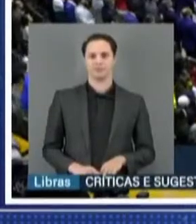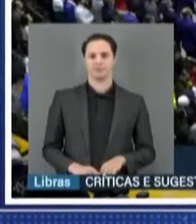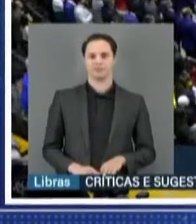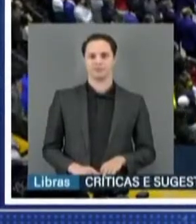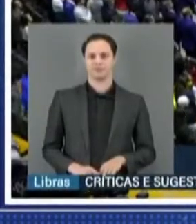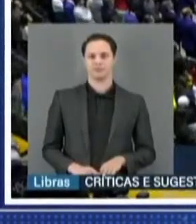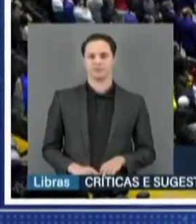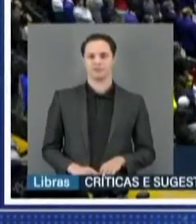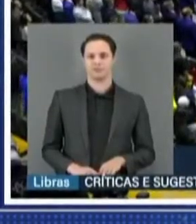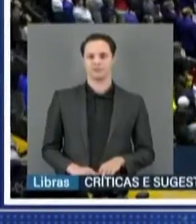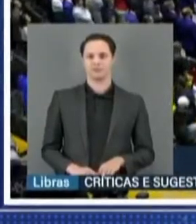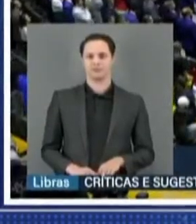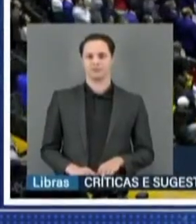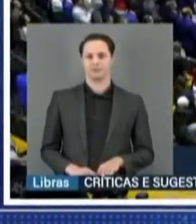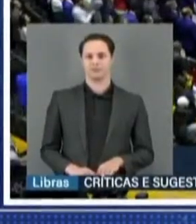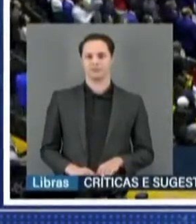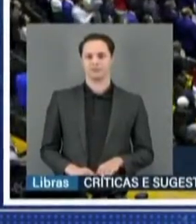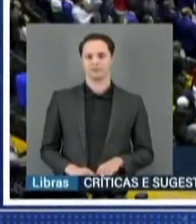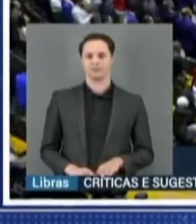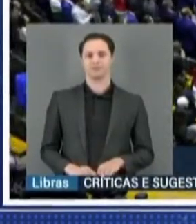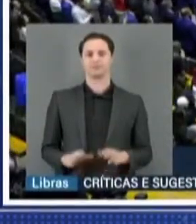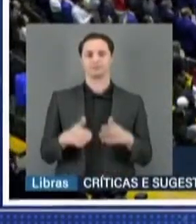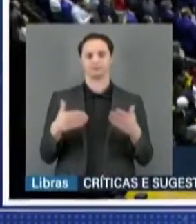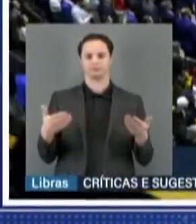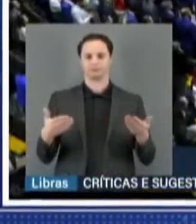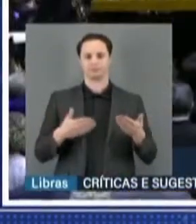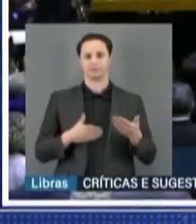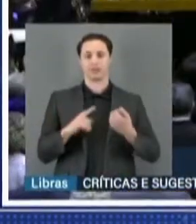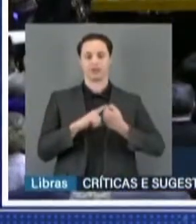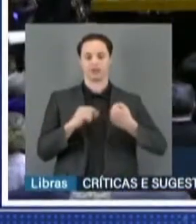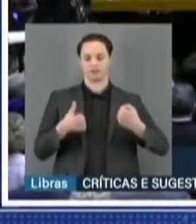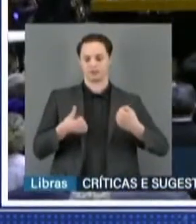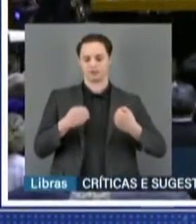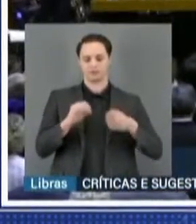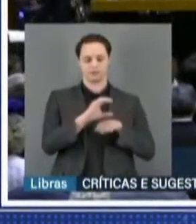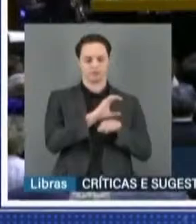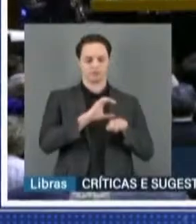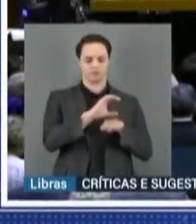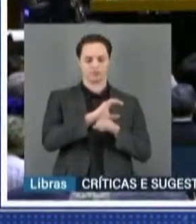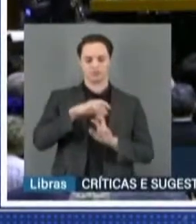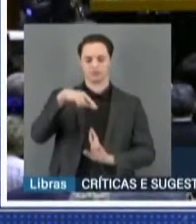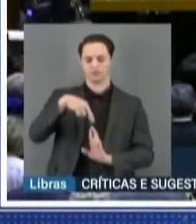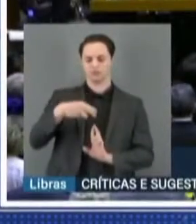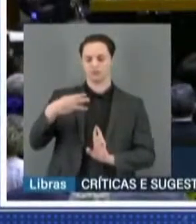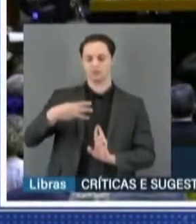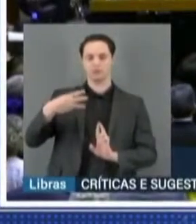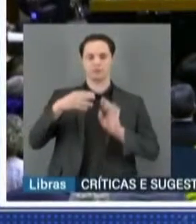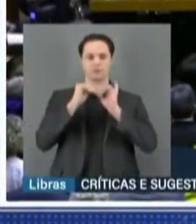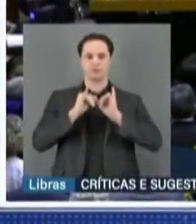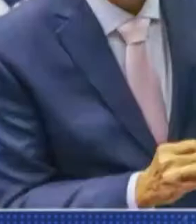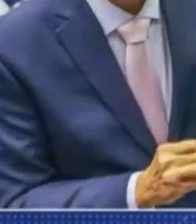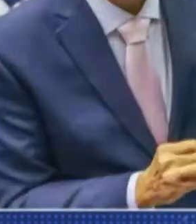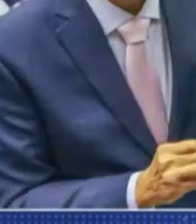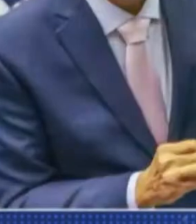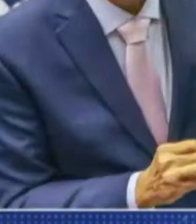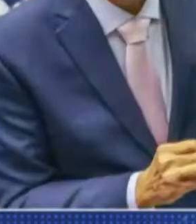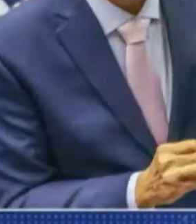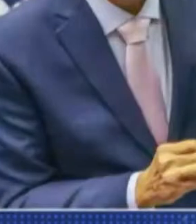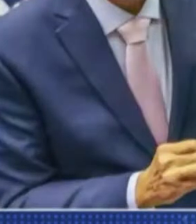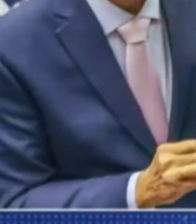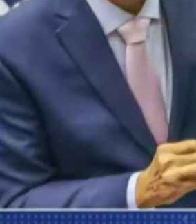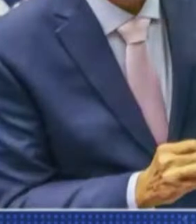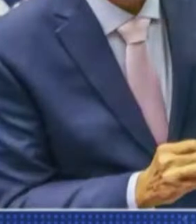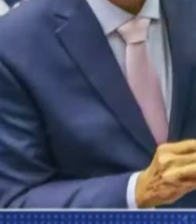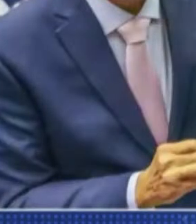um assunto, uma coisa que é simples, que uma pessoa que tem pouco acesso à informação sabe, tem conhecimento da